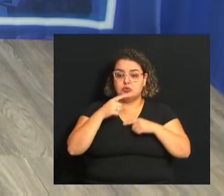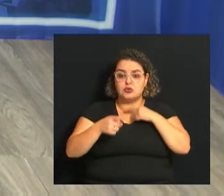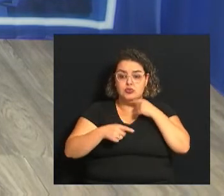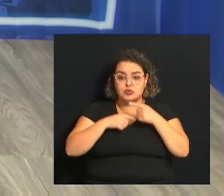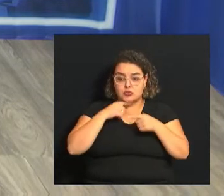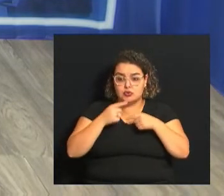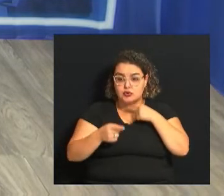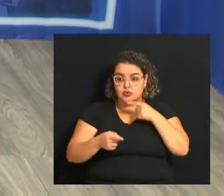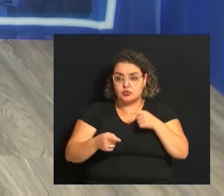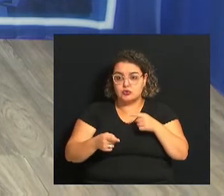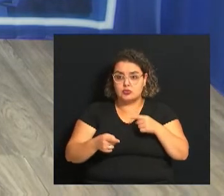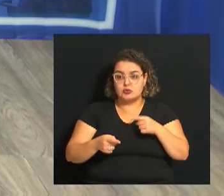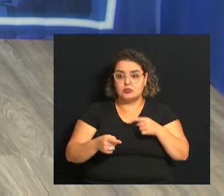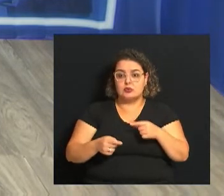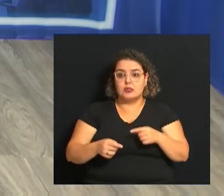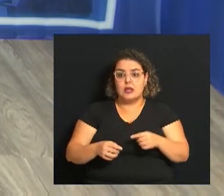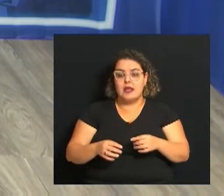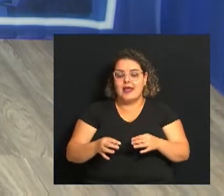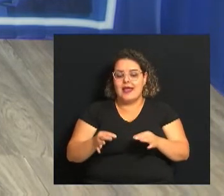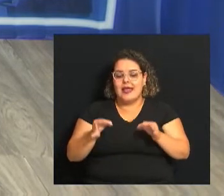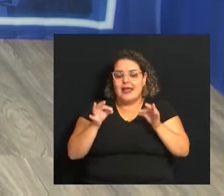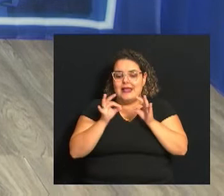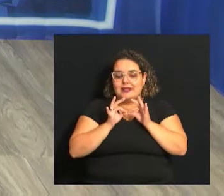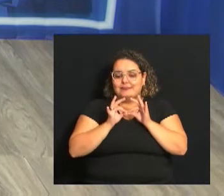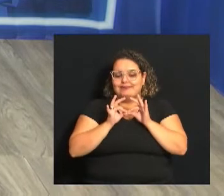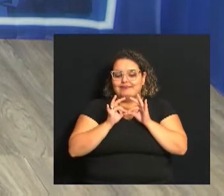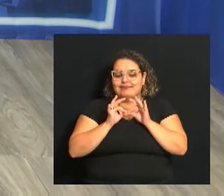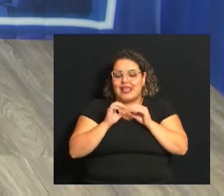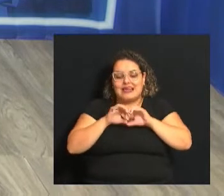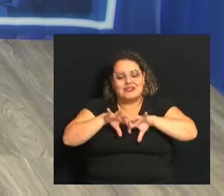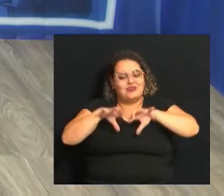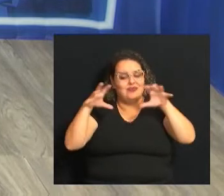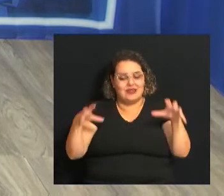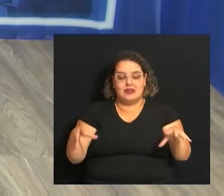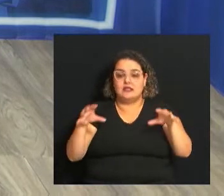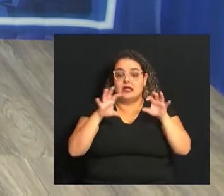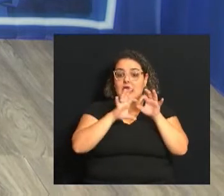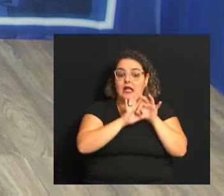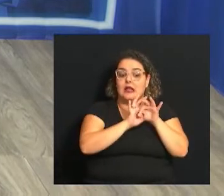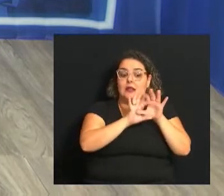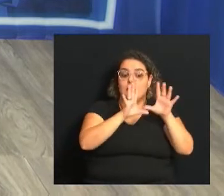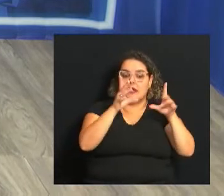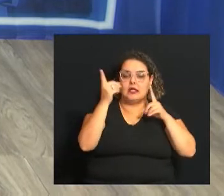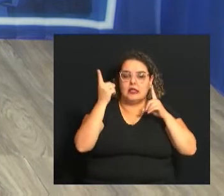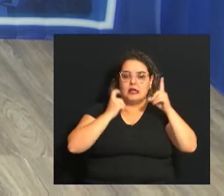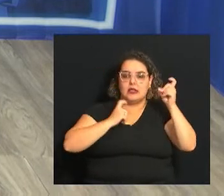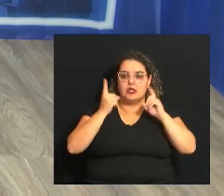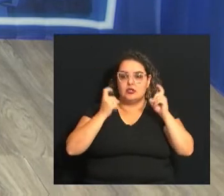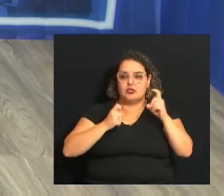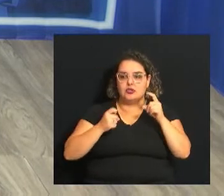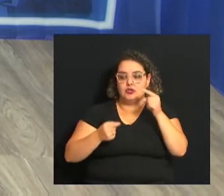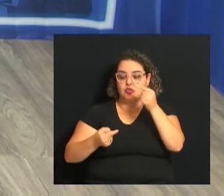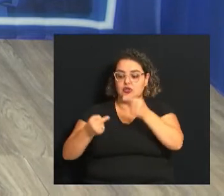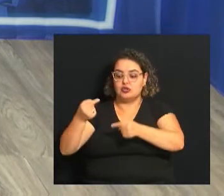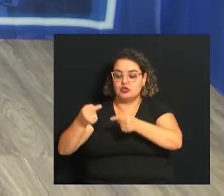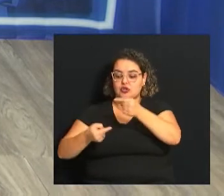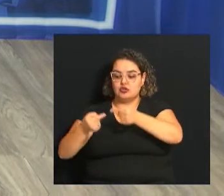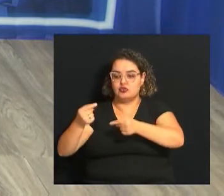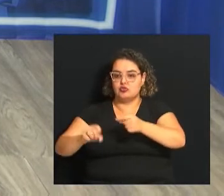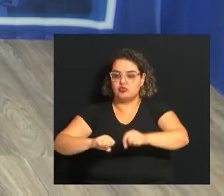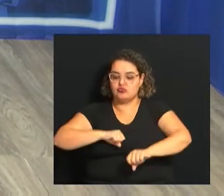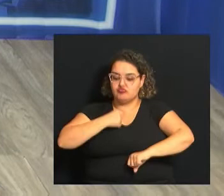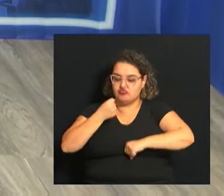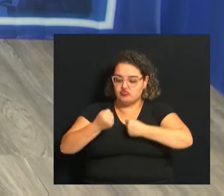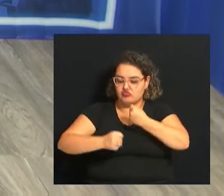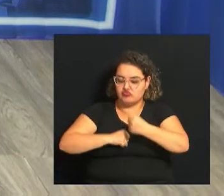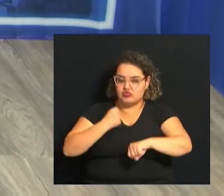uma linha muito tênue, fina, entre liberdade de expressão e discurso de ódio. Nós não estamos